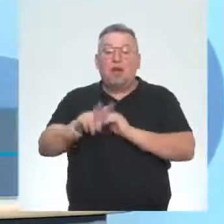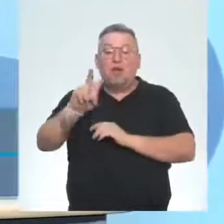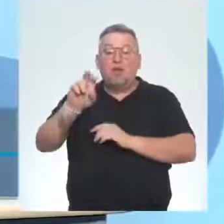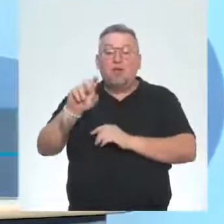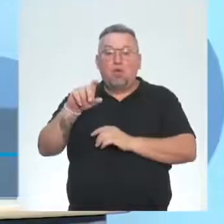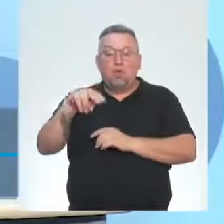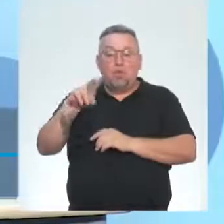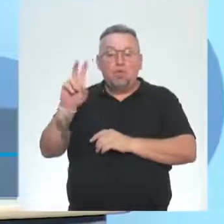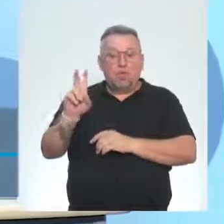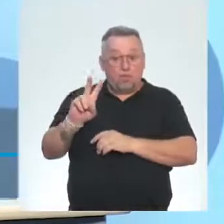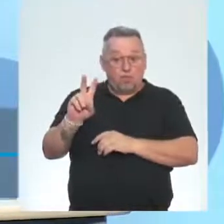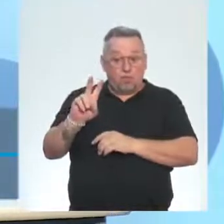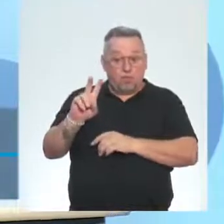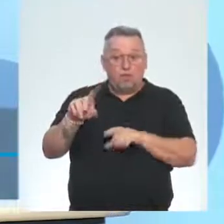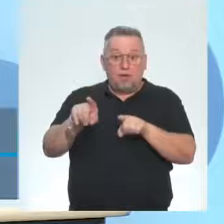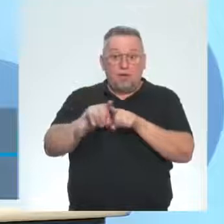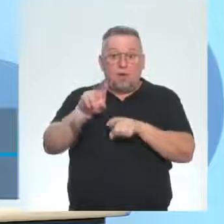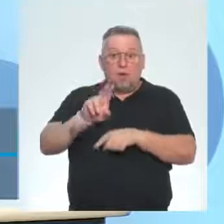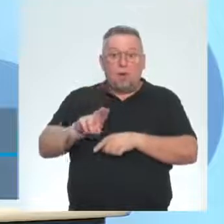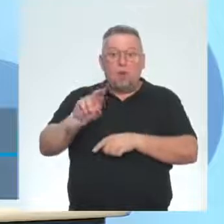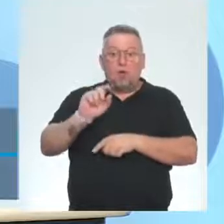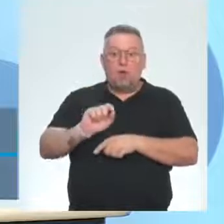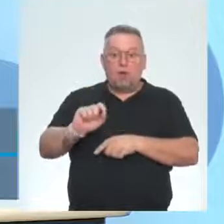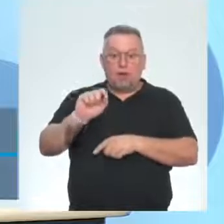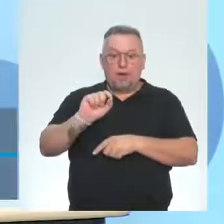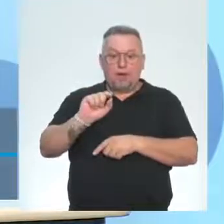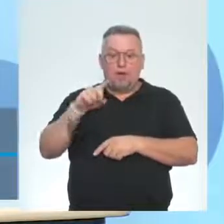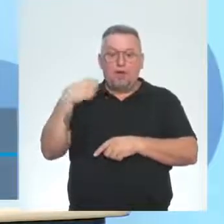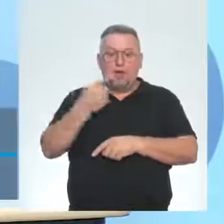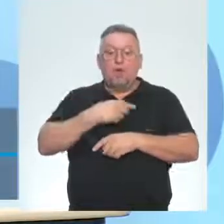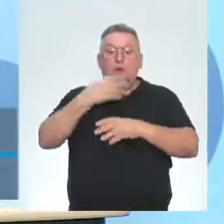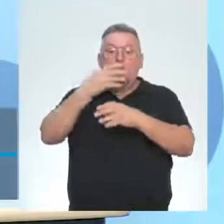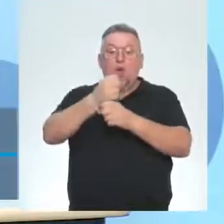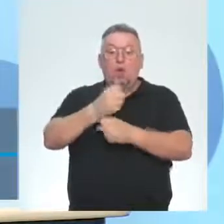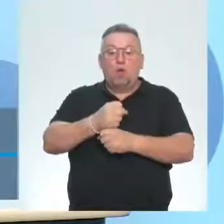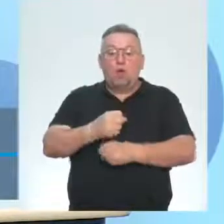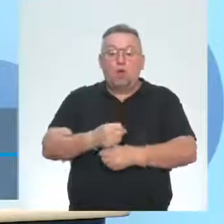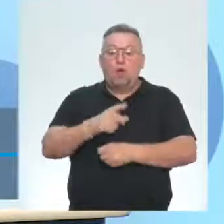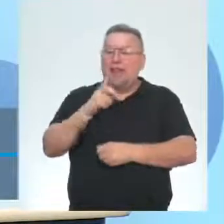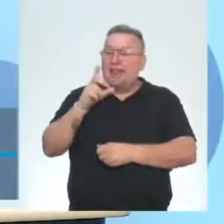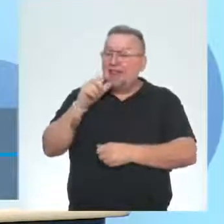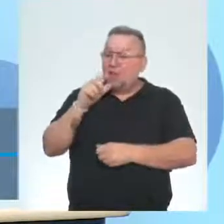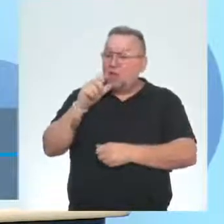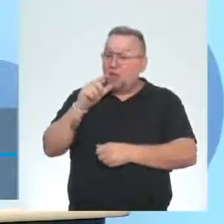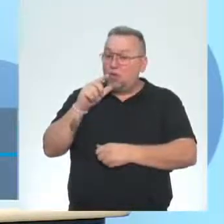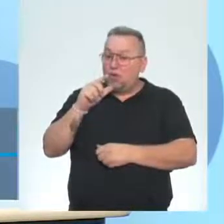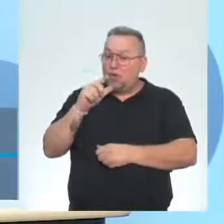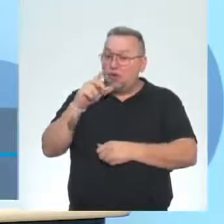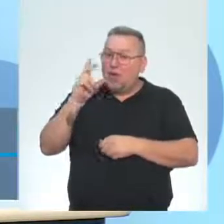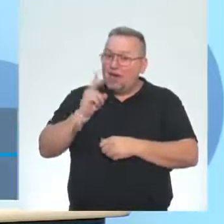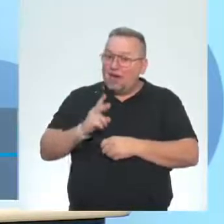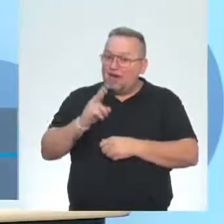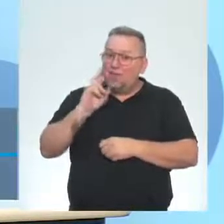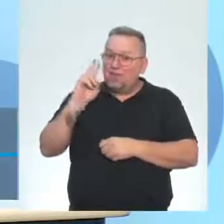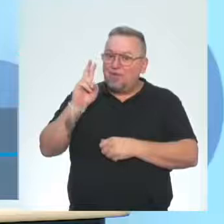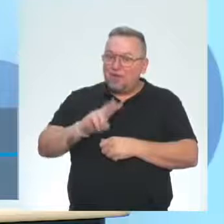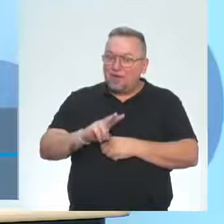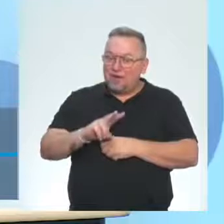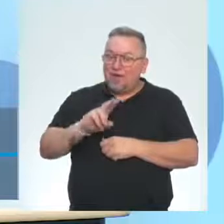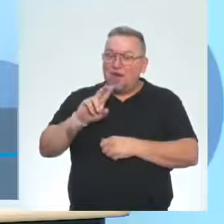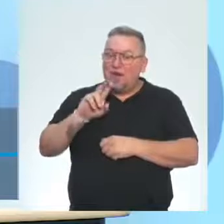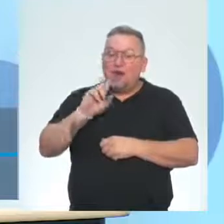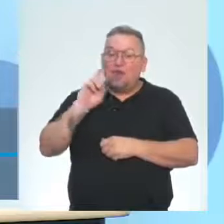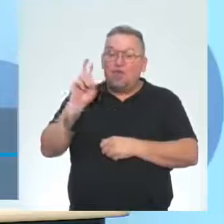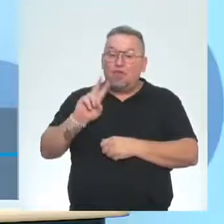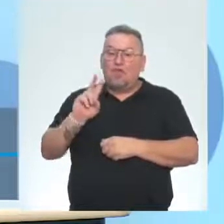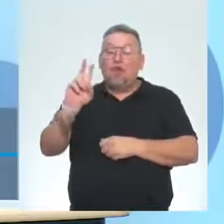como é o espaço ocupado, geralmente o volume nós calculamos dos líquidos, né? Então, é sempre bom ressaltar que geralmente nós